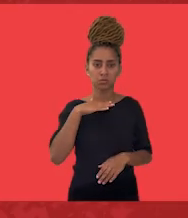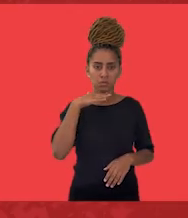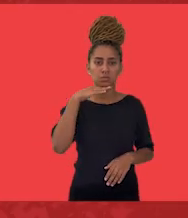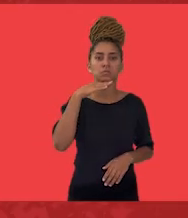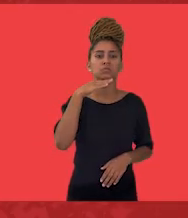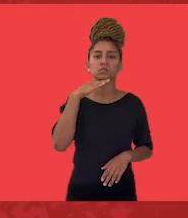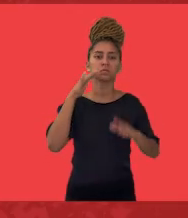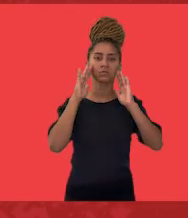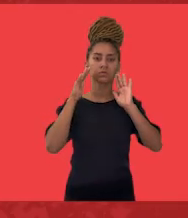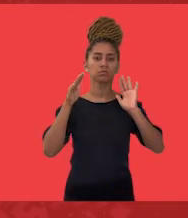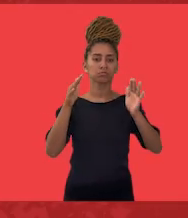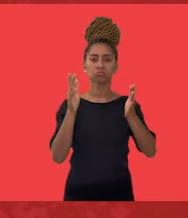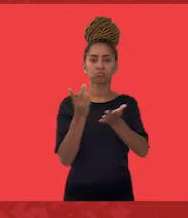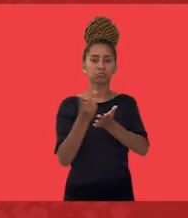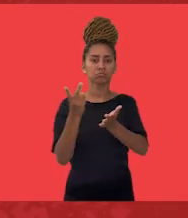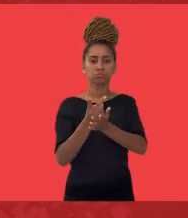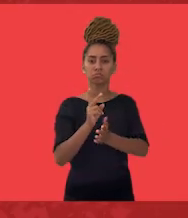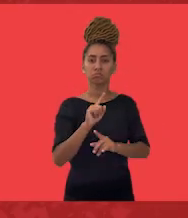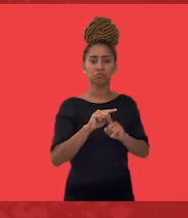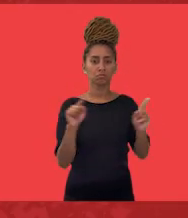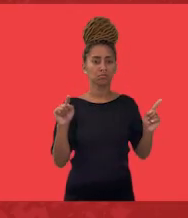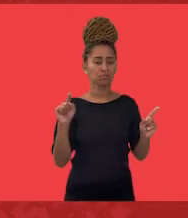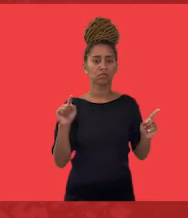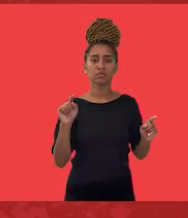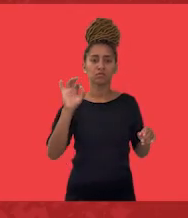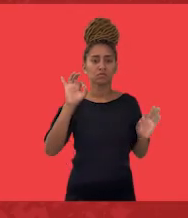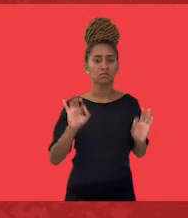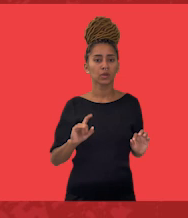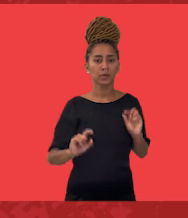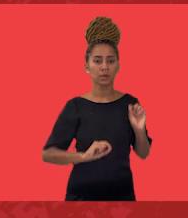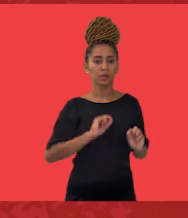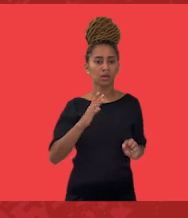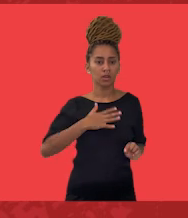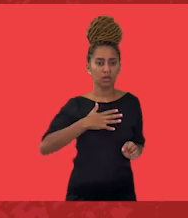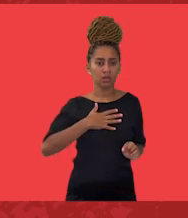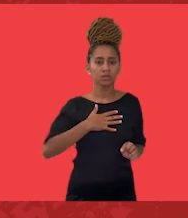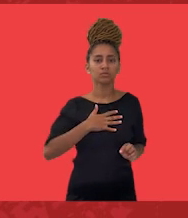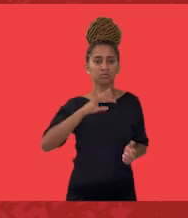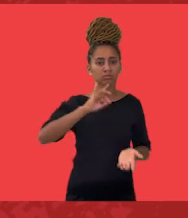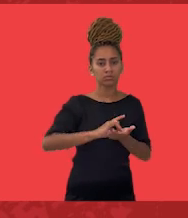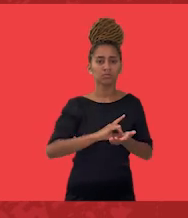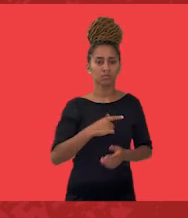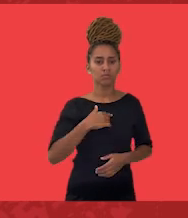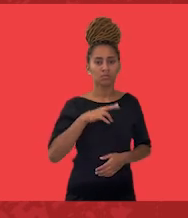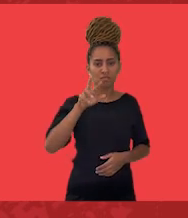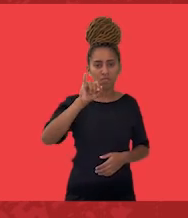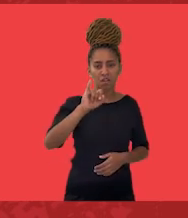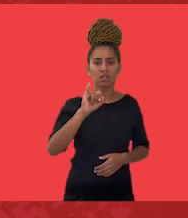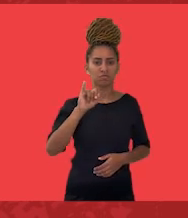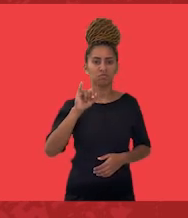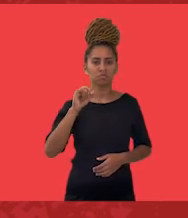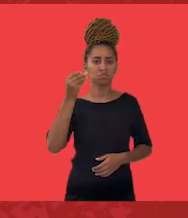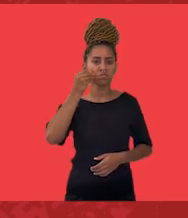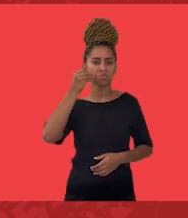baby. É muita Janis Joplin em 2 décadas, precisamente. 27 anos.